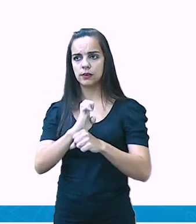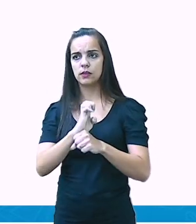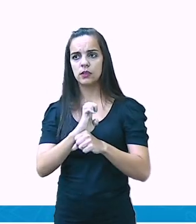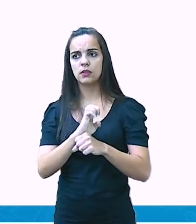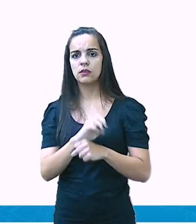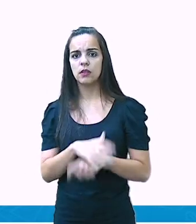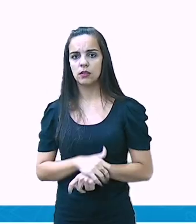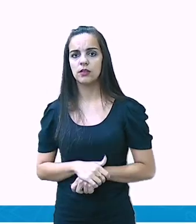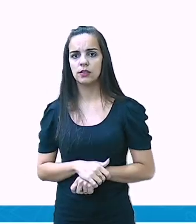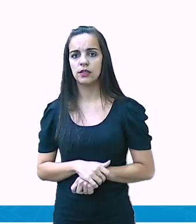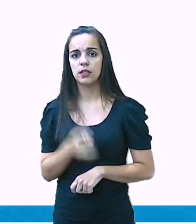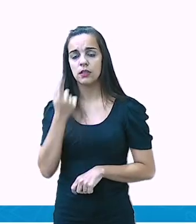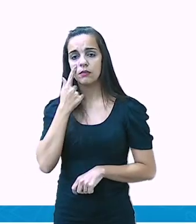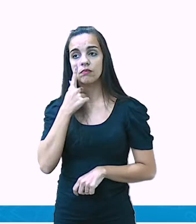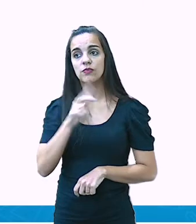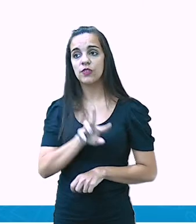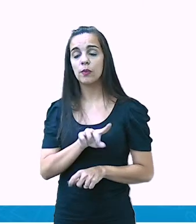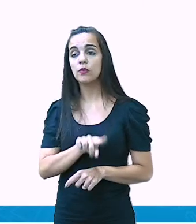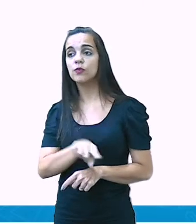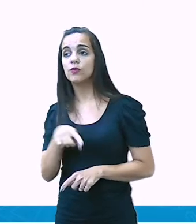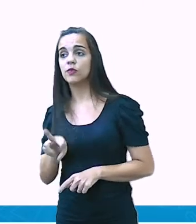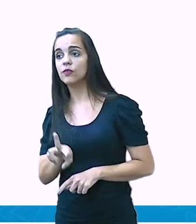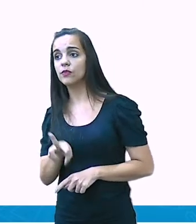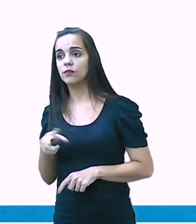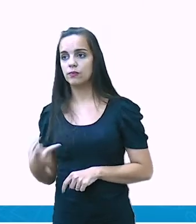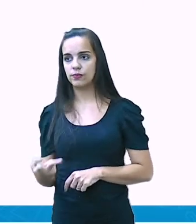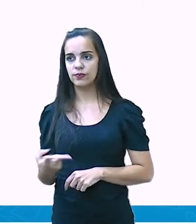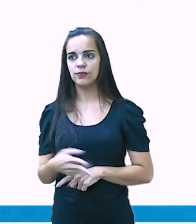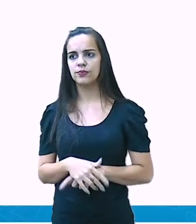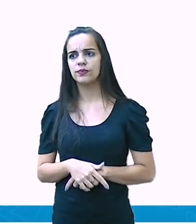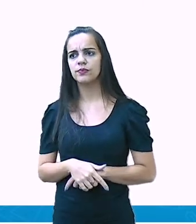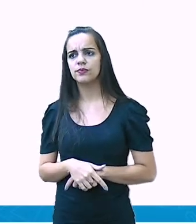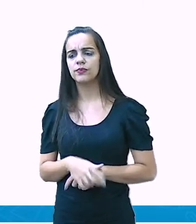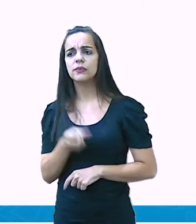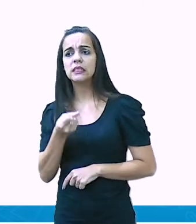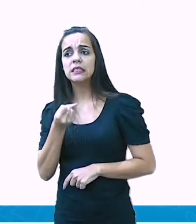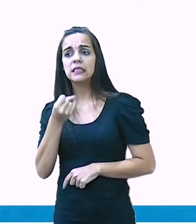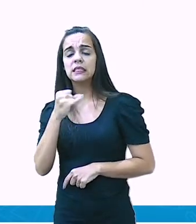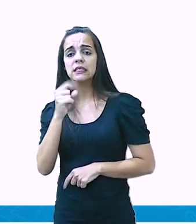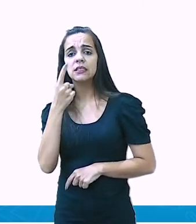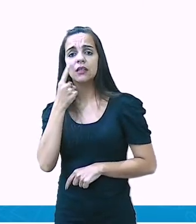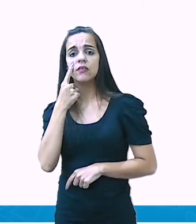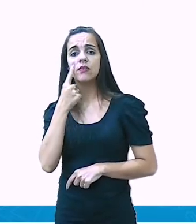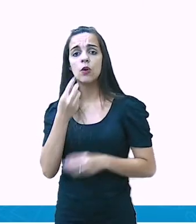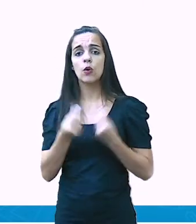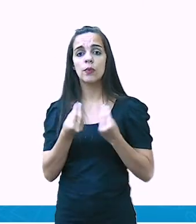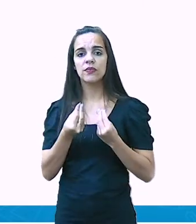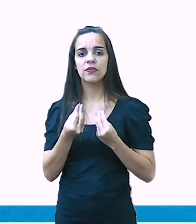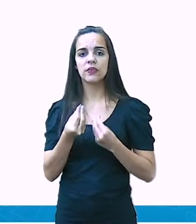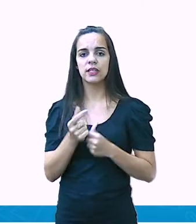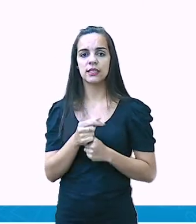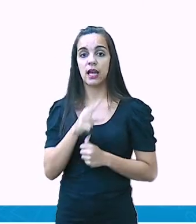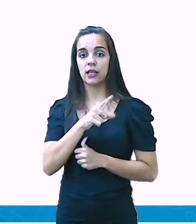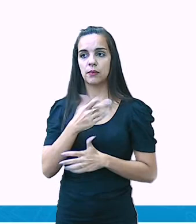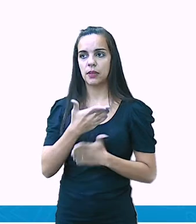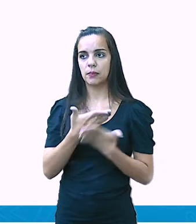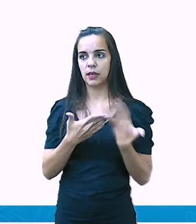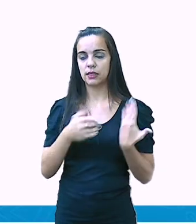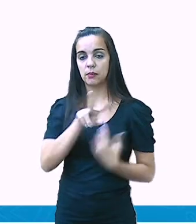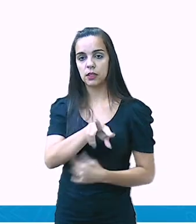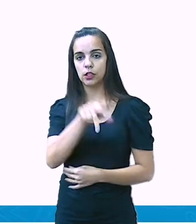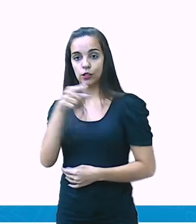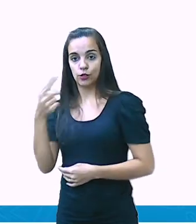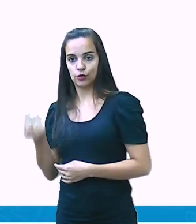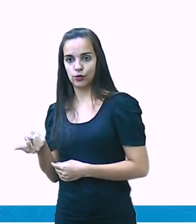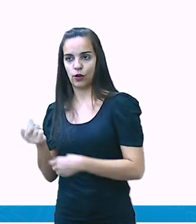comportamento inverso. Se ele perde este elétron, ele passa a ter apenas as camadas